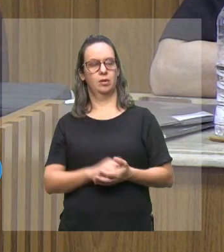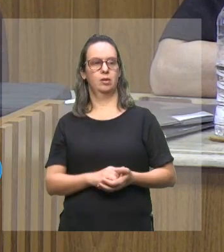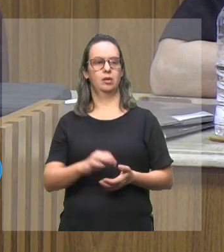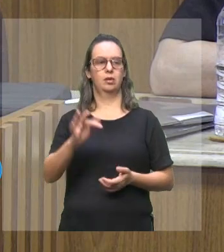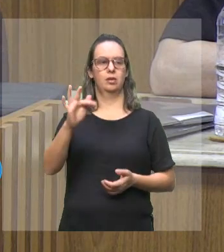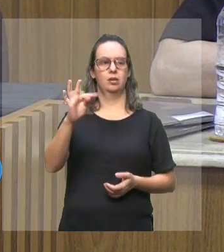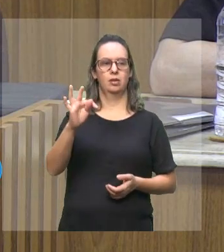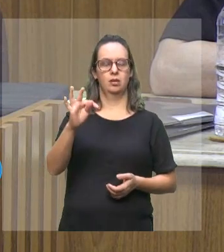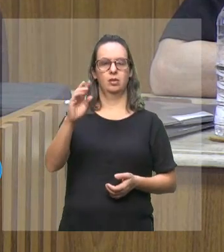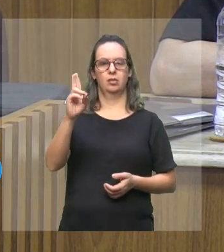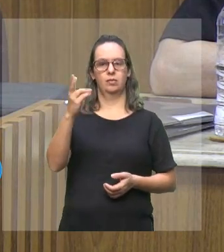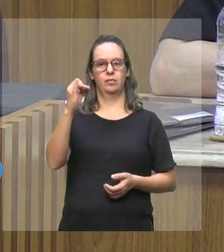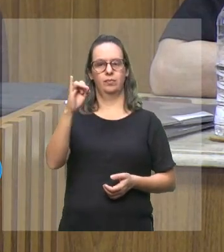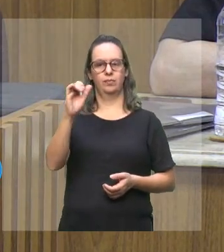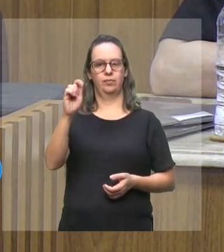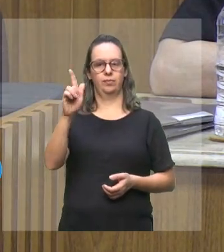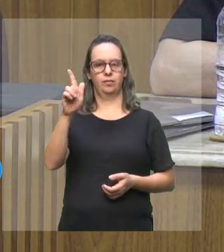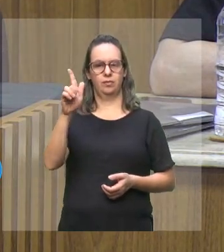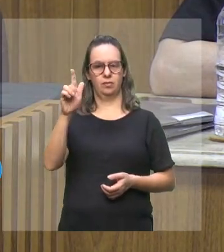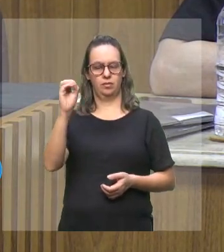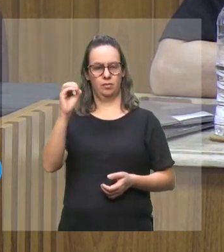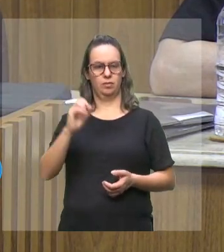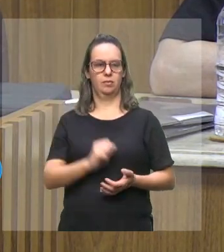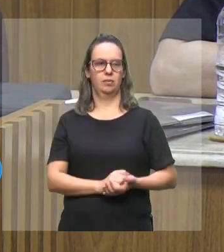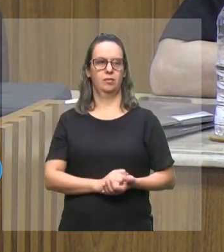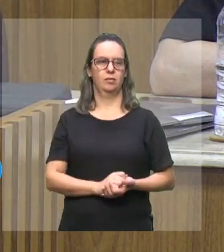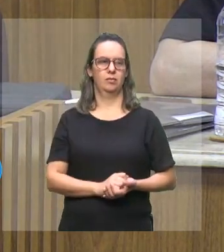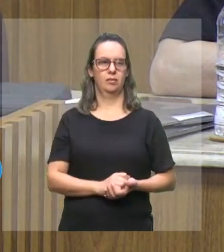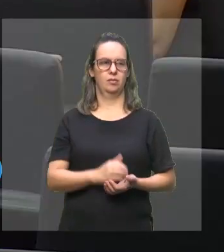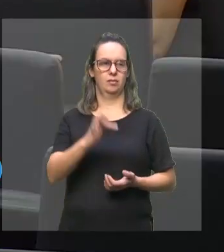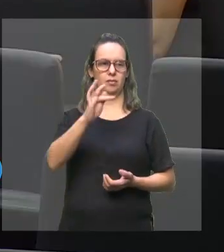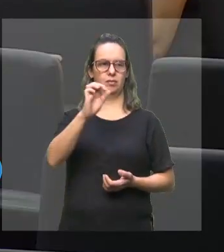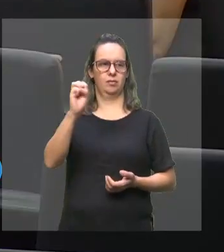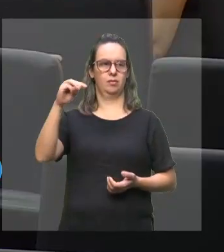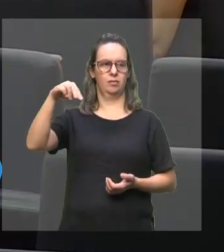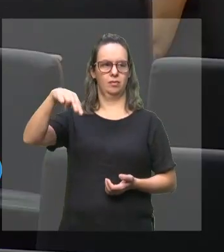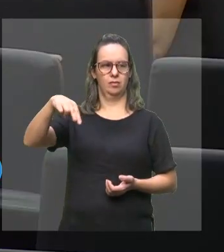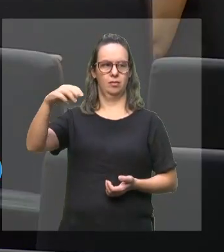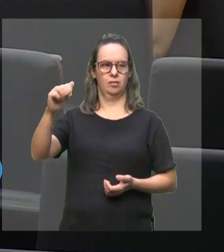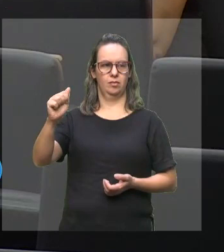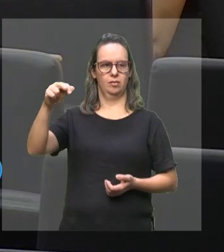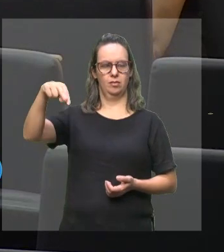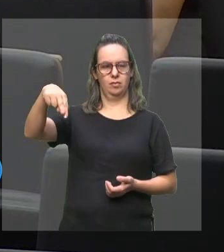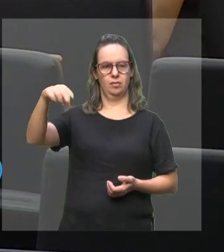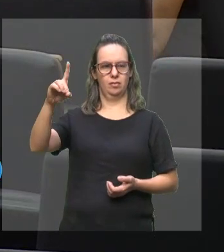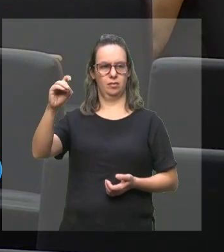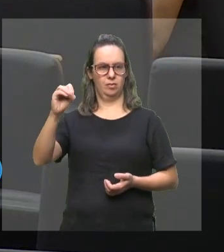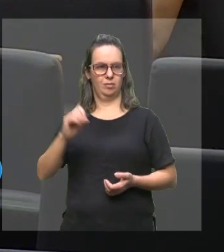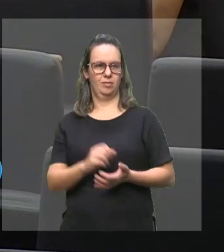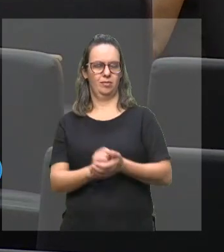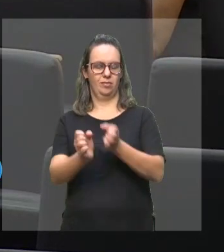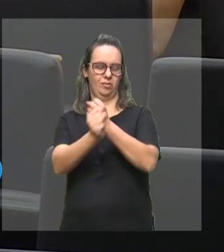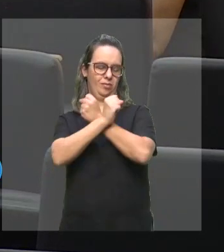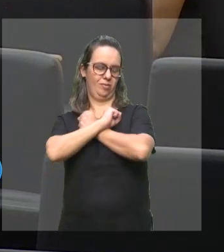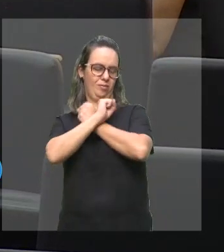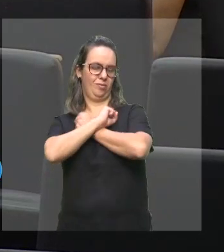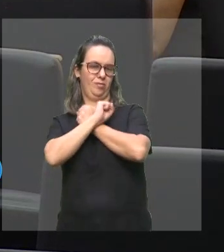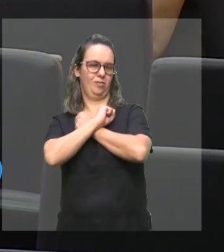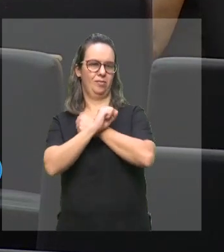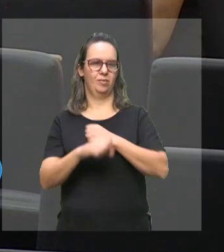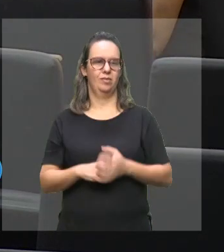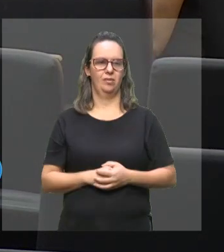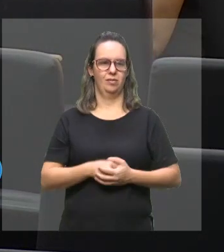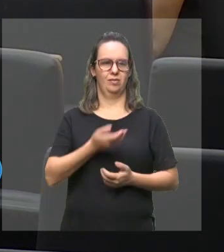a CIA. Aliás, Fernando, mando um abraço aqui para o seu presidente do Rotary, o Flávio, dali do Palimércio, presidente do Pé Quente, e